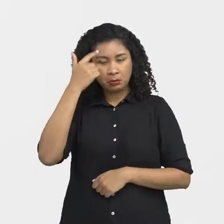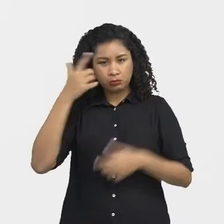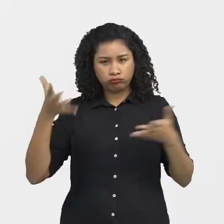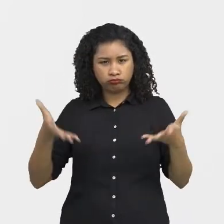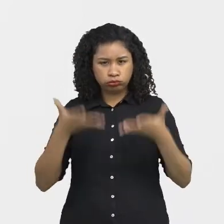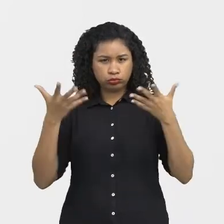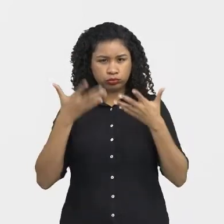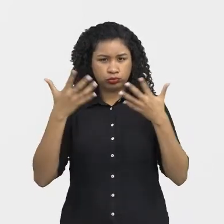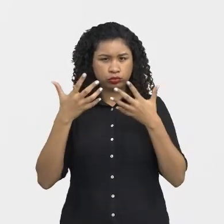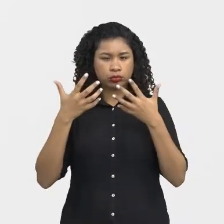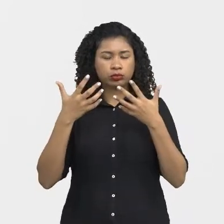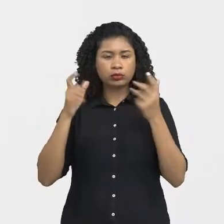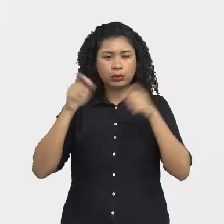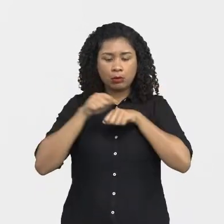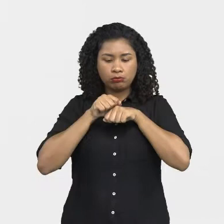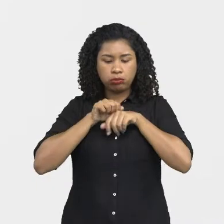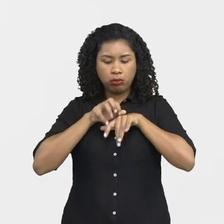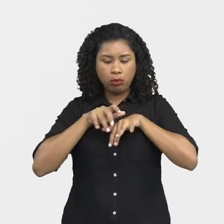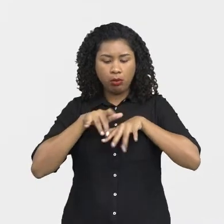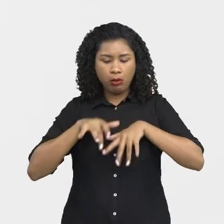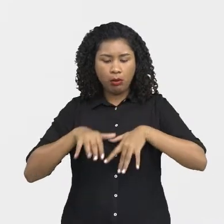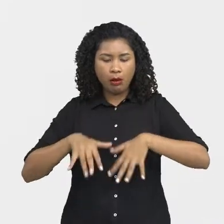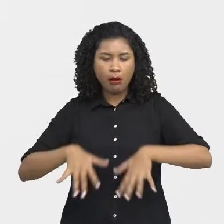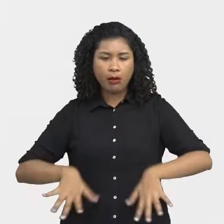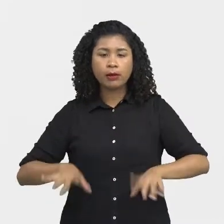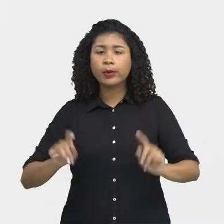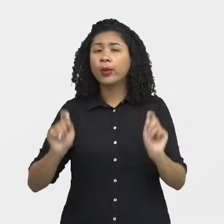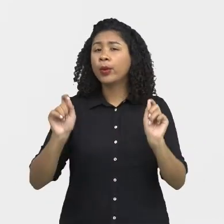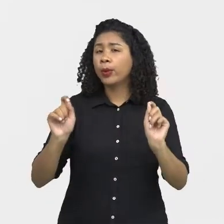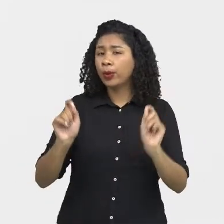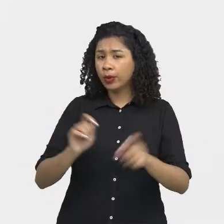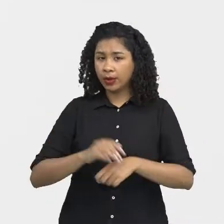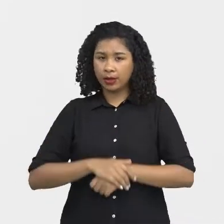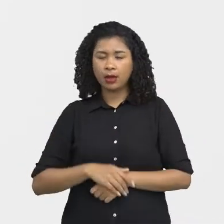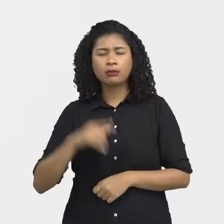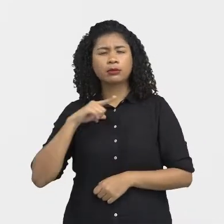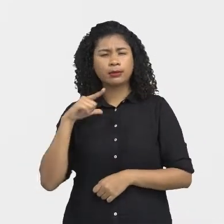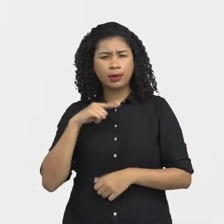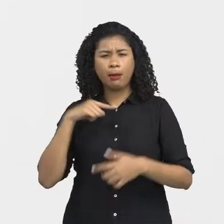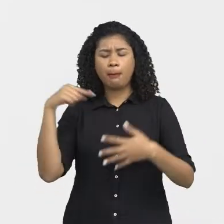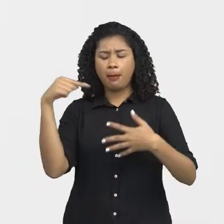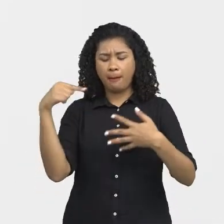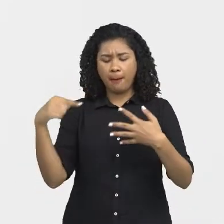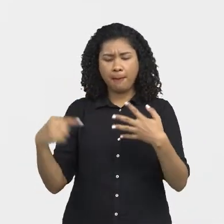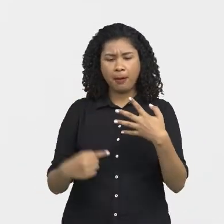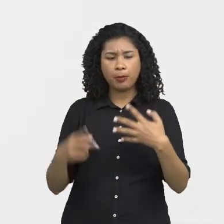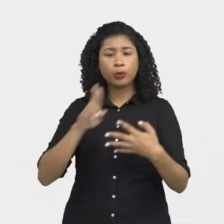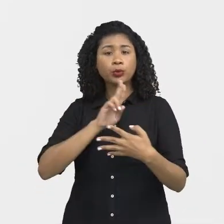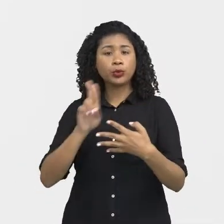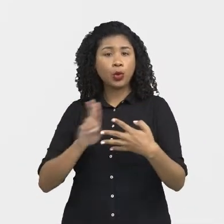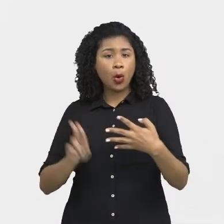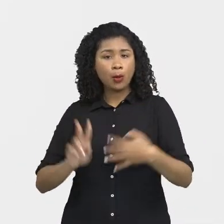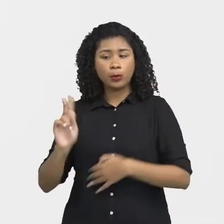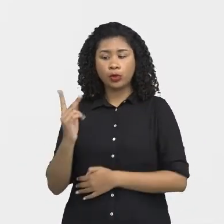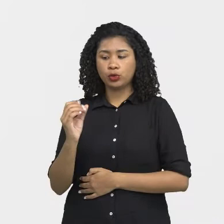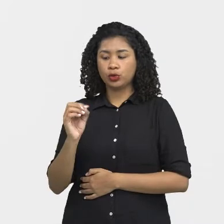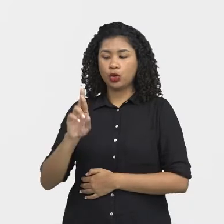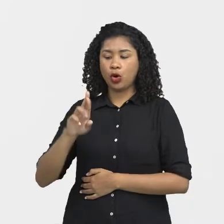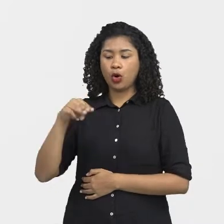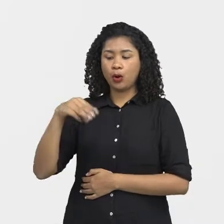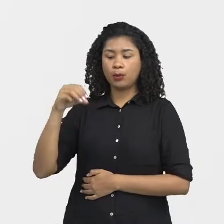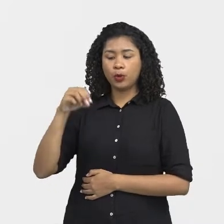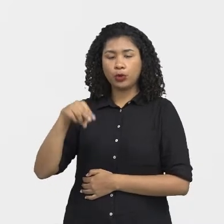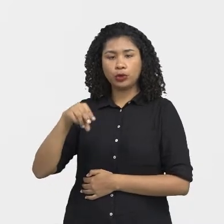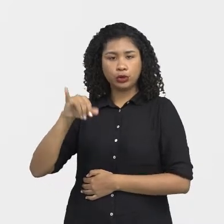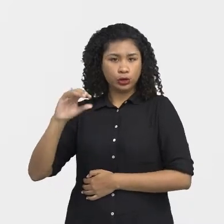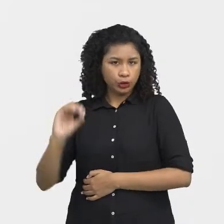né, alguns tipos de hormônios: ocitocina, adrenalina, secretina, hormônio